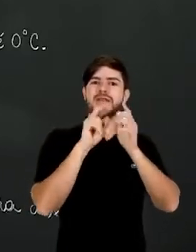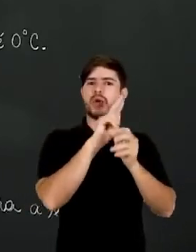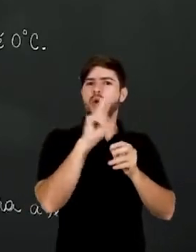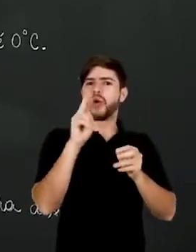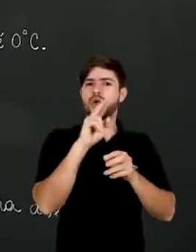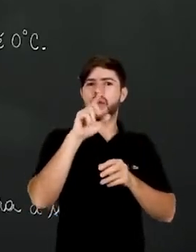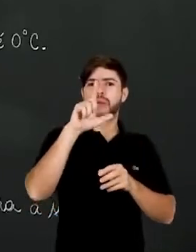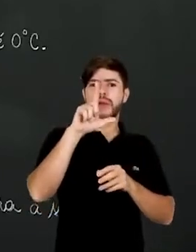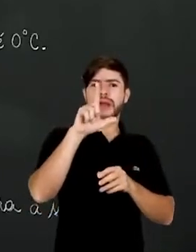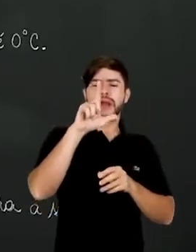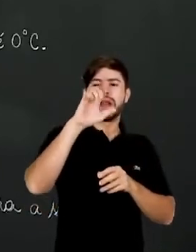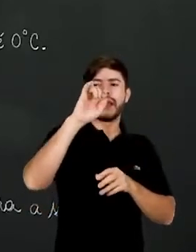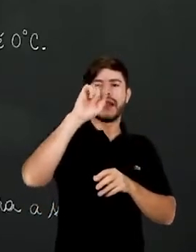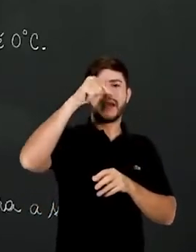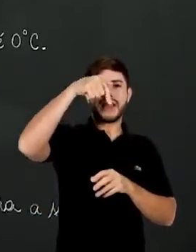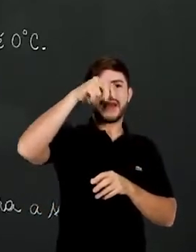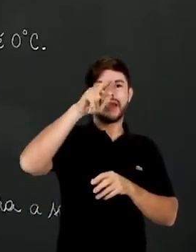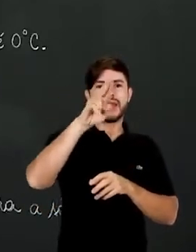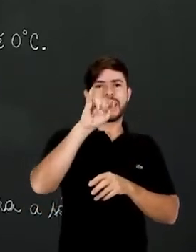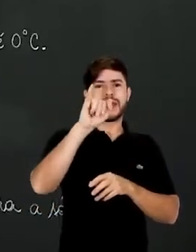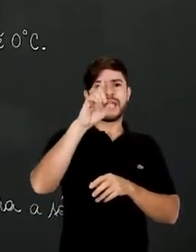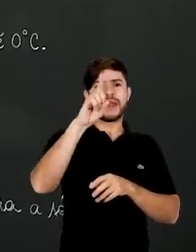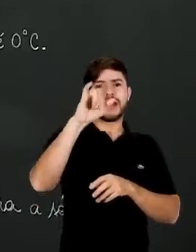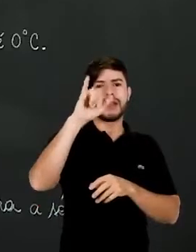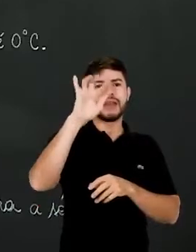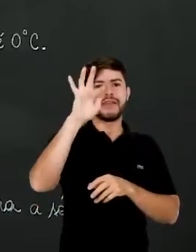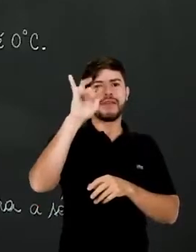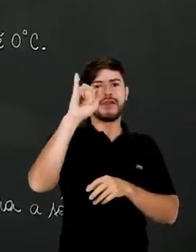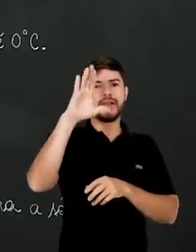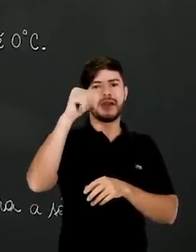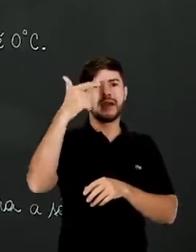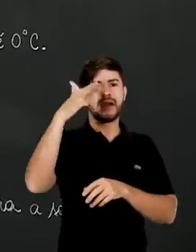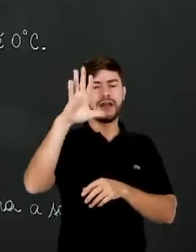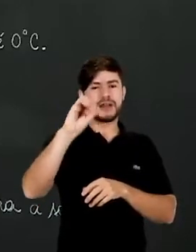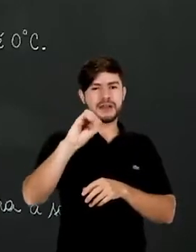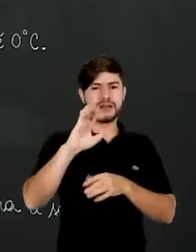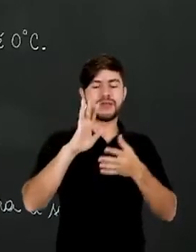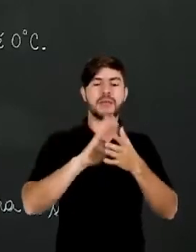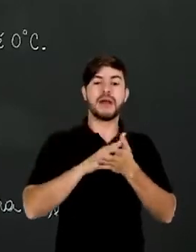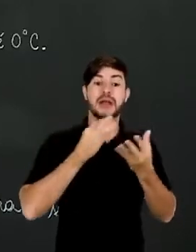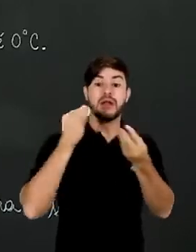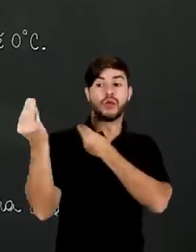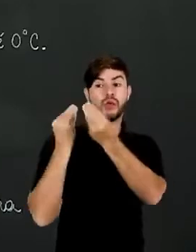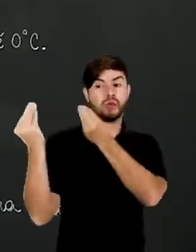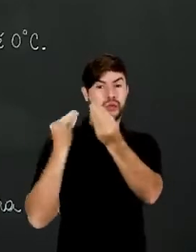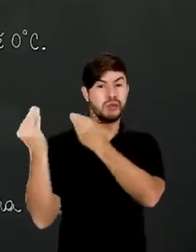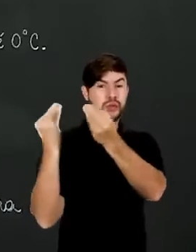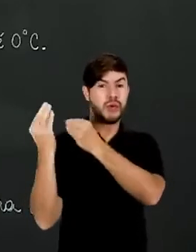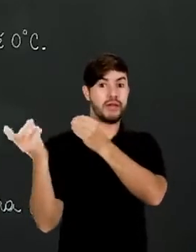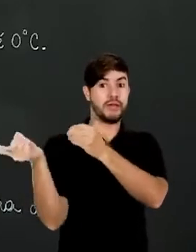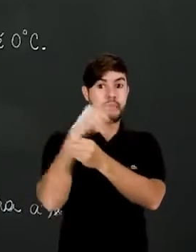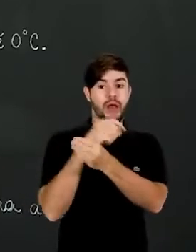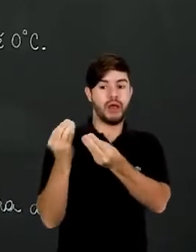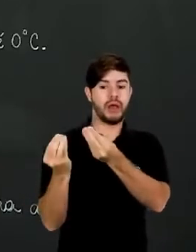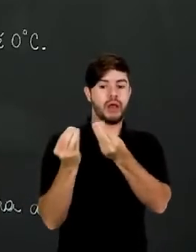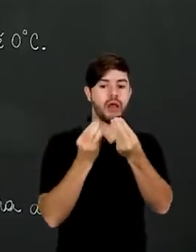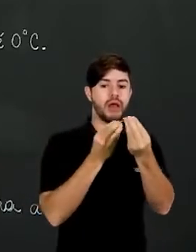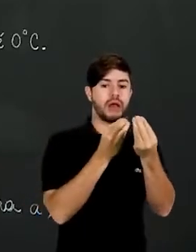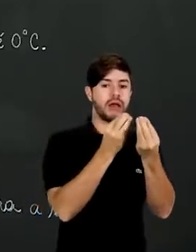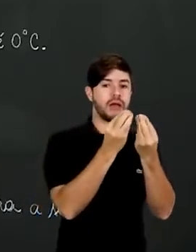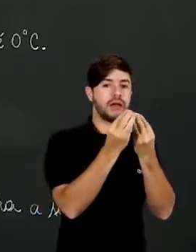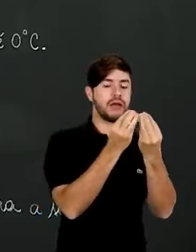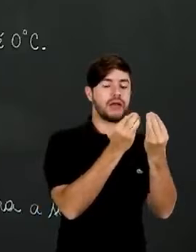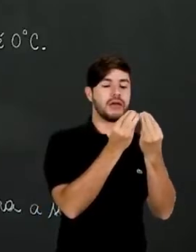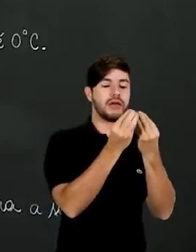ou condensação. Quem estava com muita agitação de moléculas, reduz a sua agitação, há uma perda de